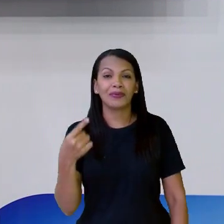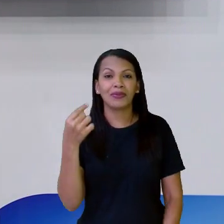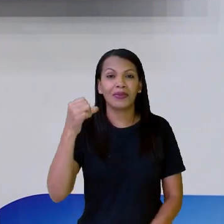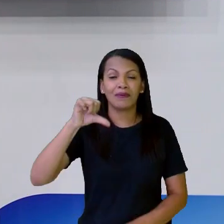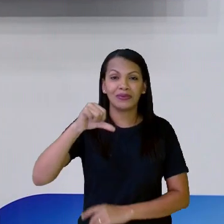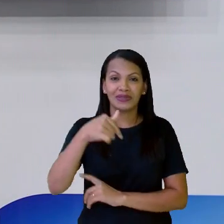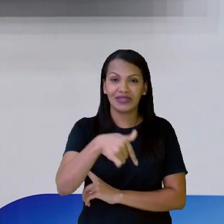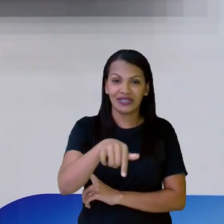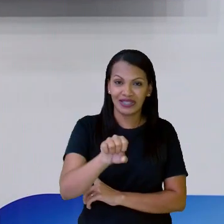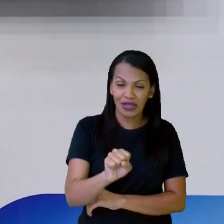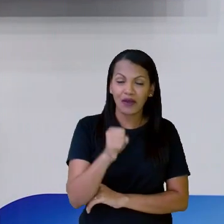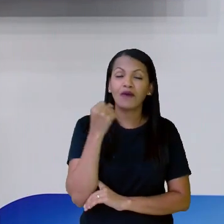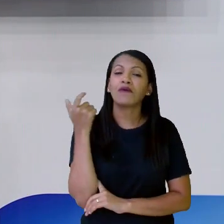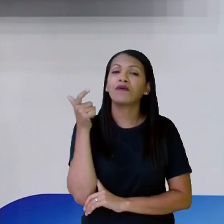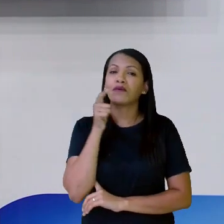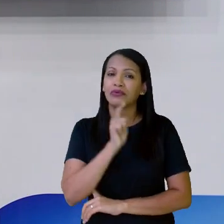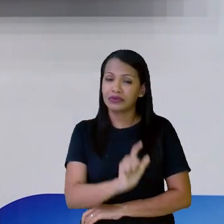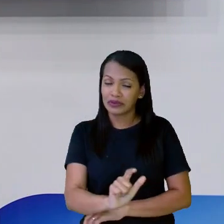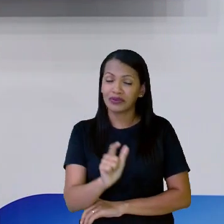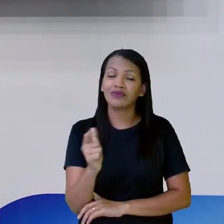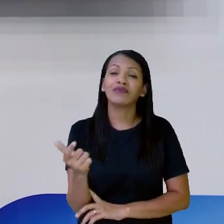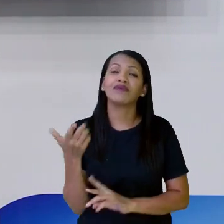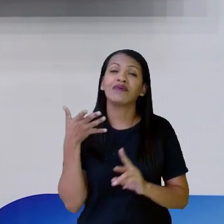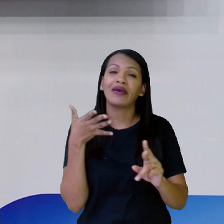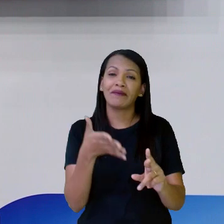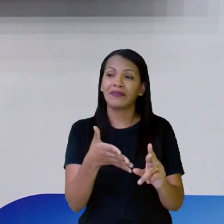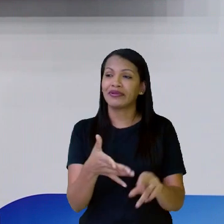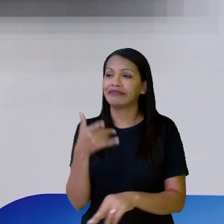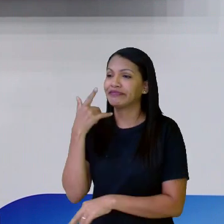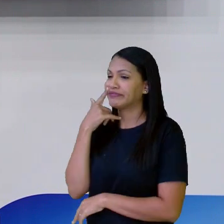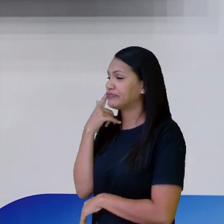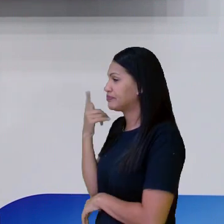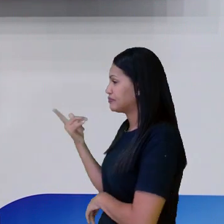1978. Eu consigo representar aqui, ó,